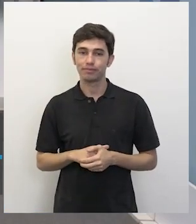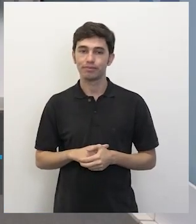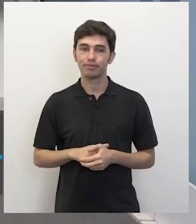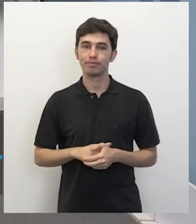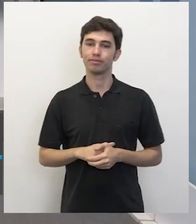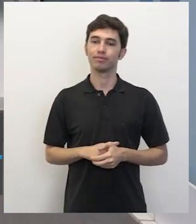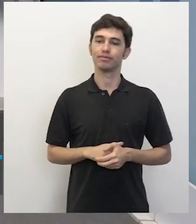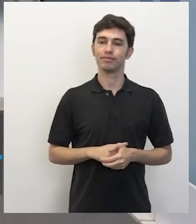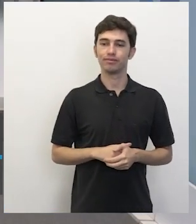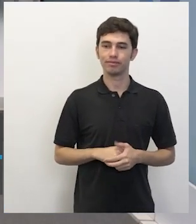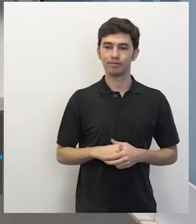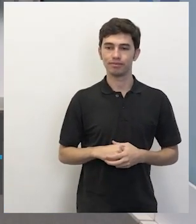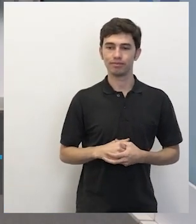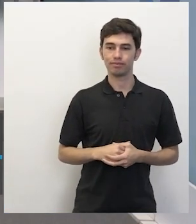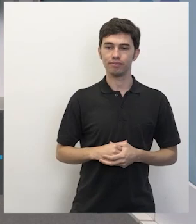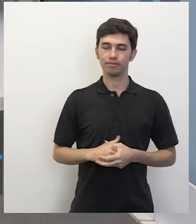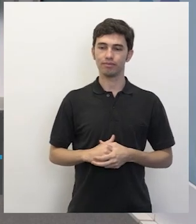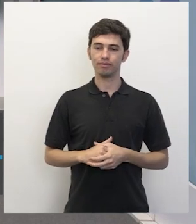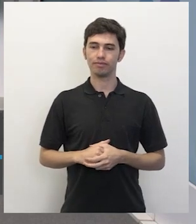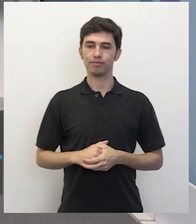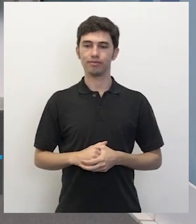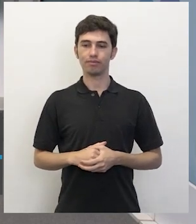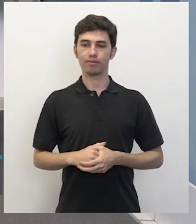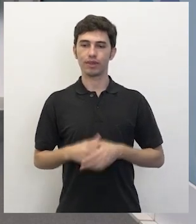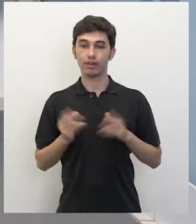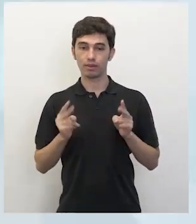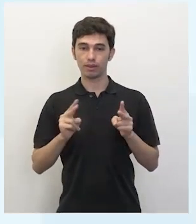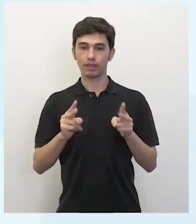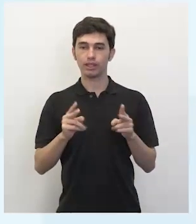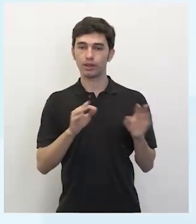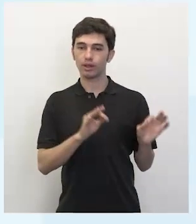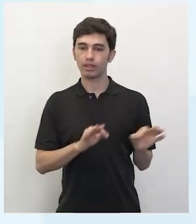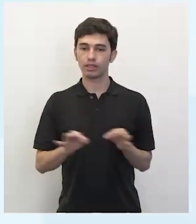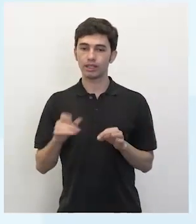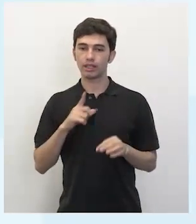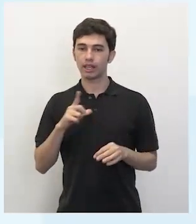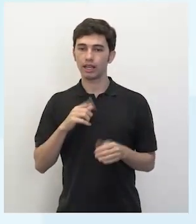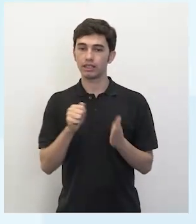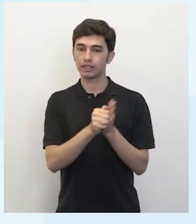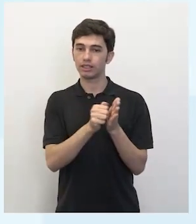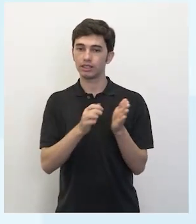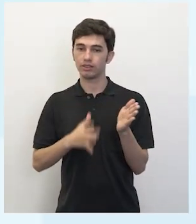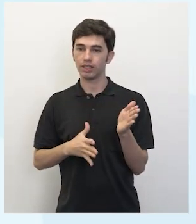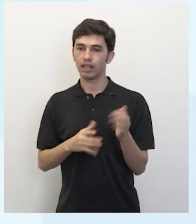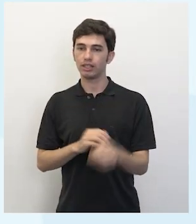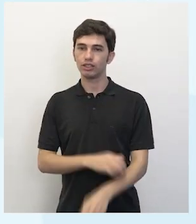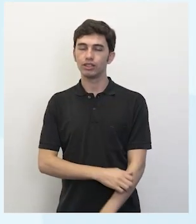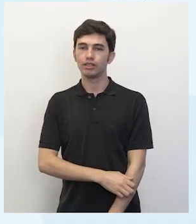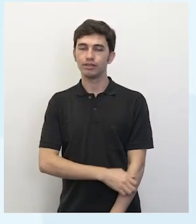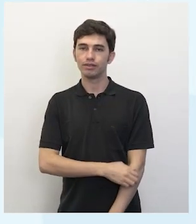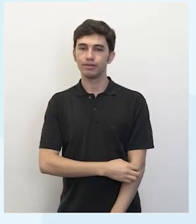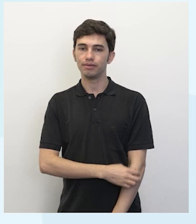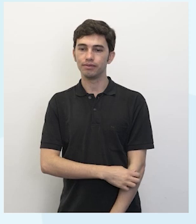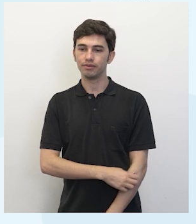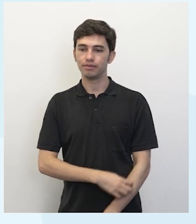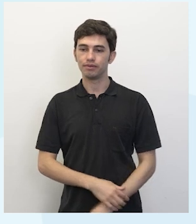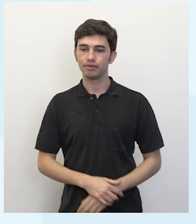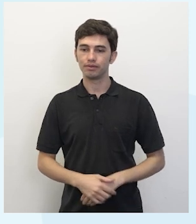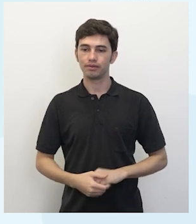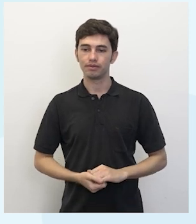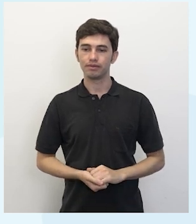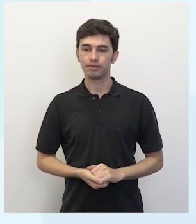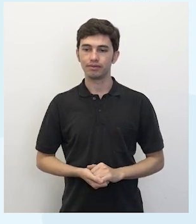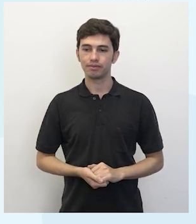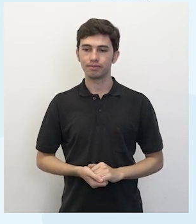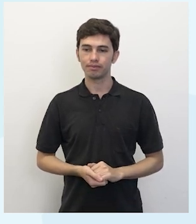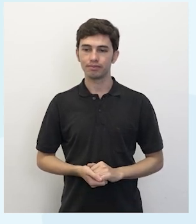aqui na lousa. Tá ok? Tá limpo. Vamos lá na sequência, que tem uma atividade para eles. Ok? Bora, vamos fazer lá, atividade. tá? Bom, espero que vocês